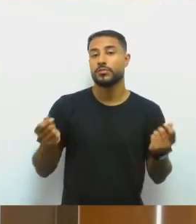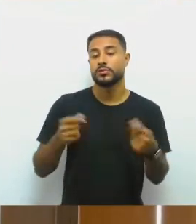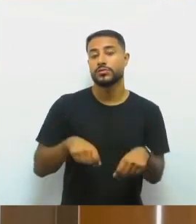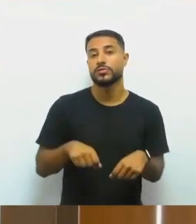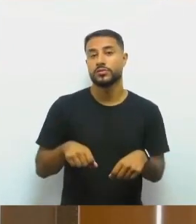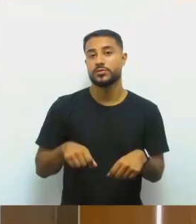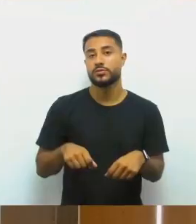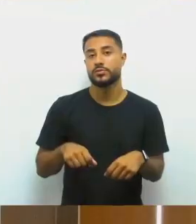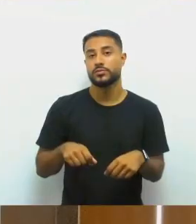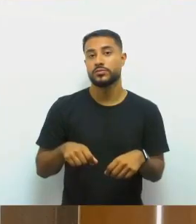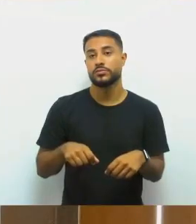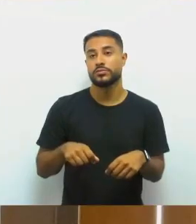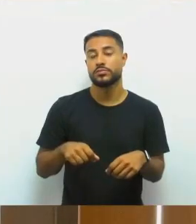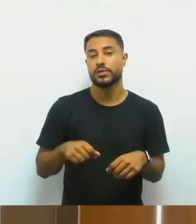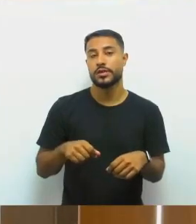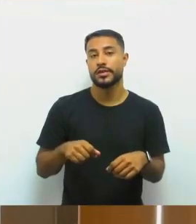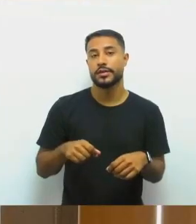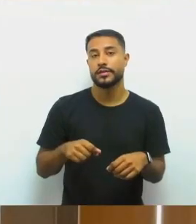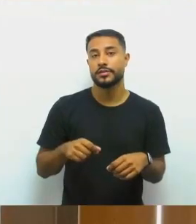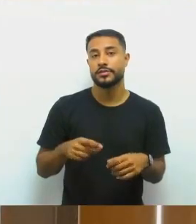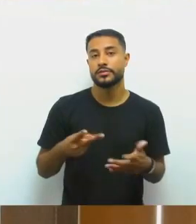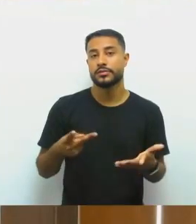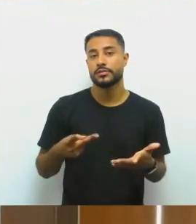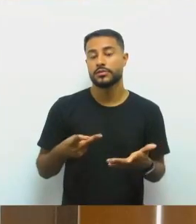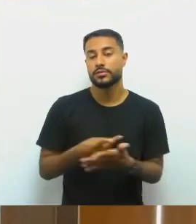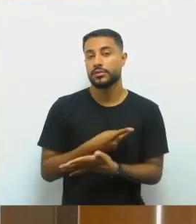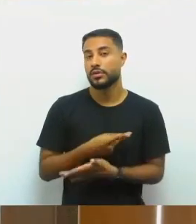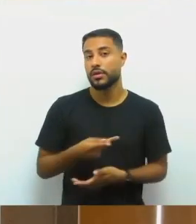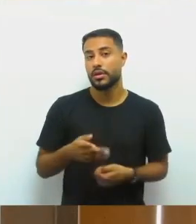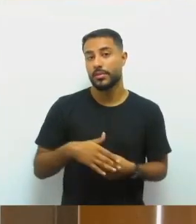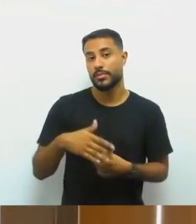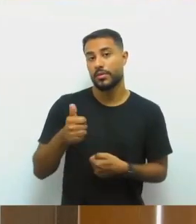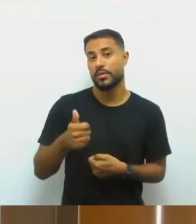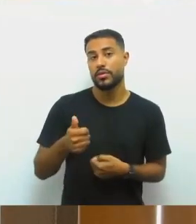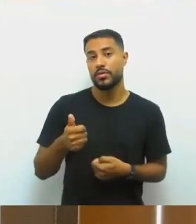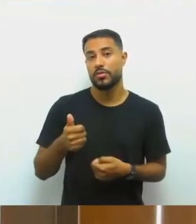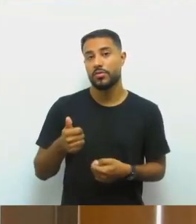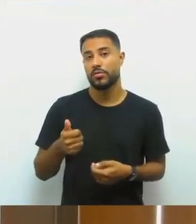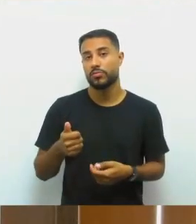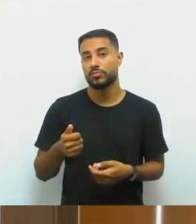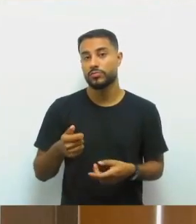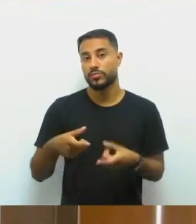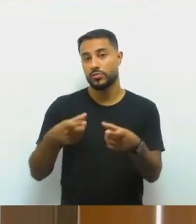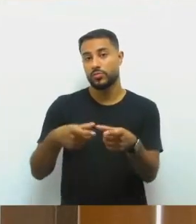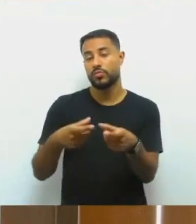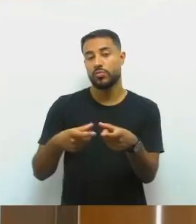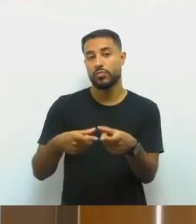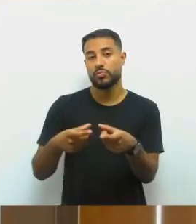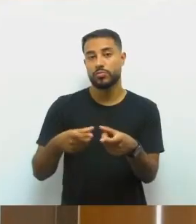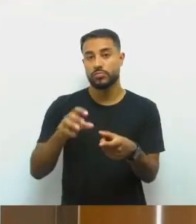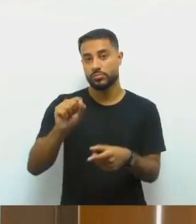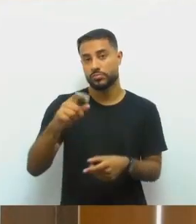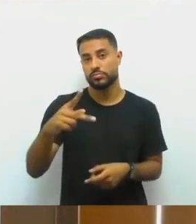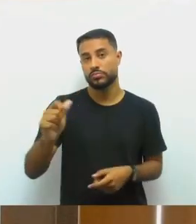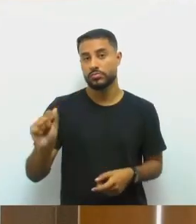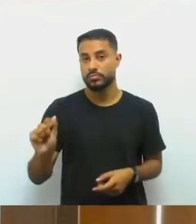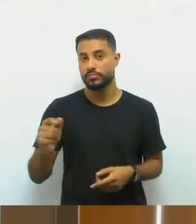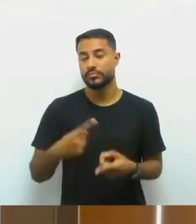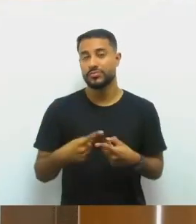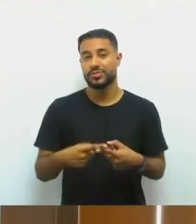nos ESFs e nos SPAs. Porque a saúde ela é um